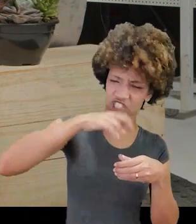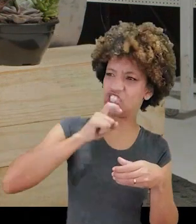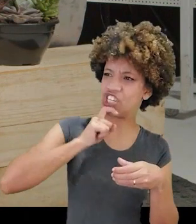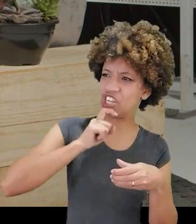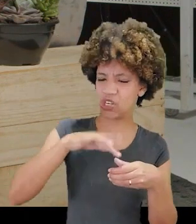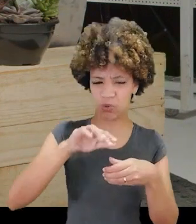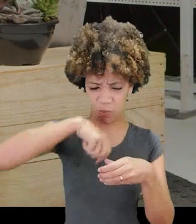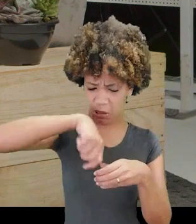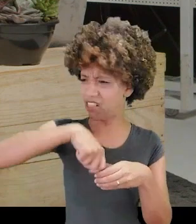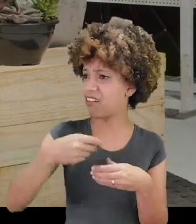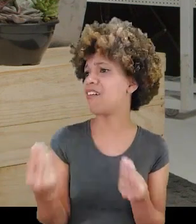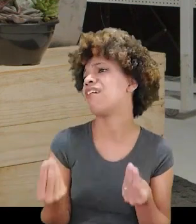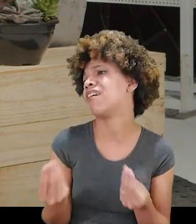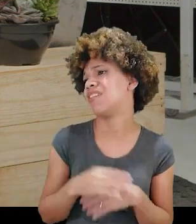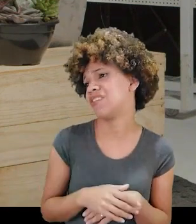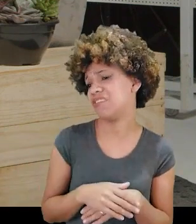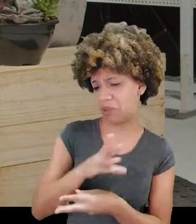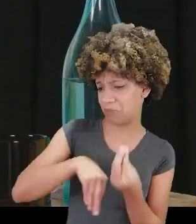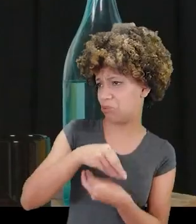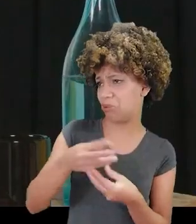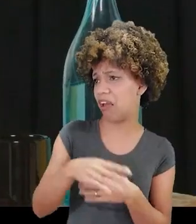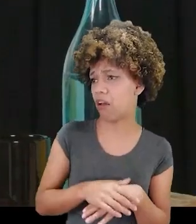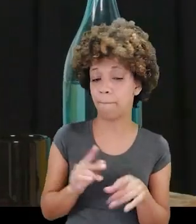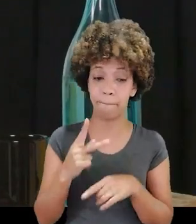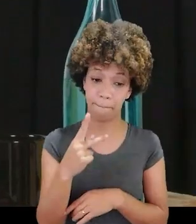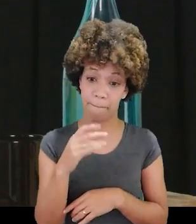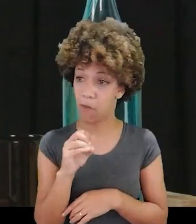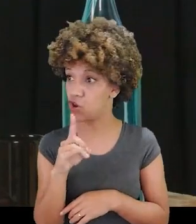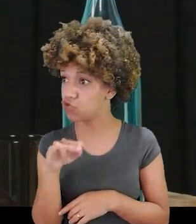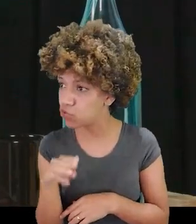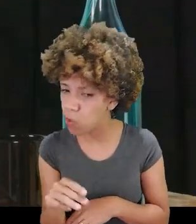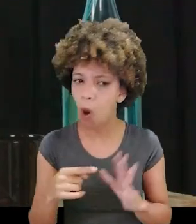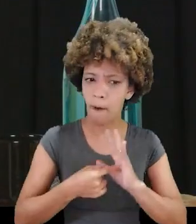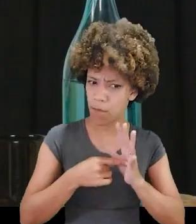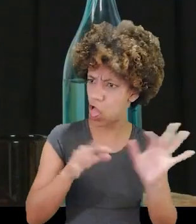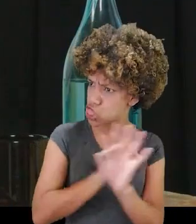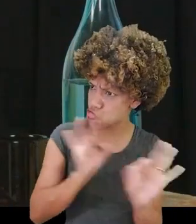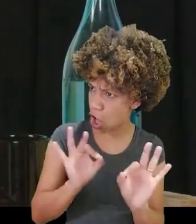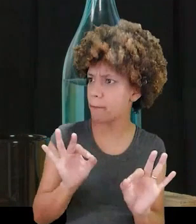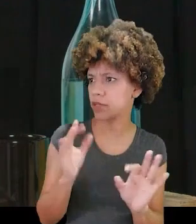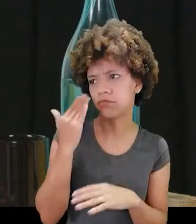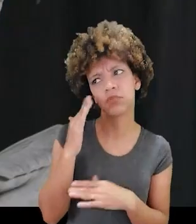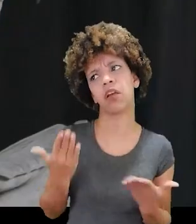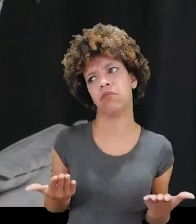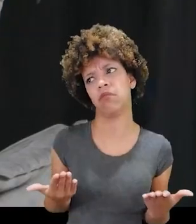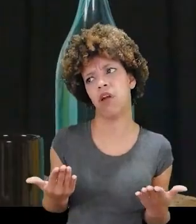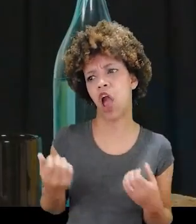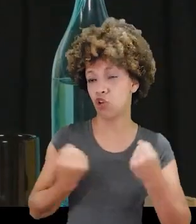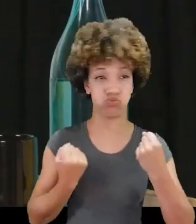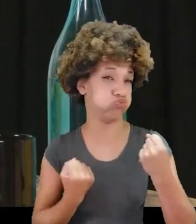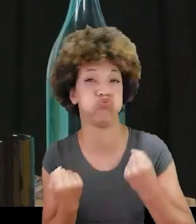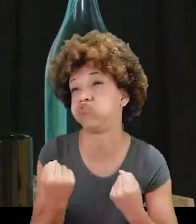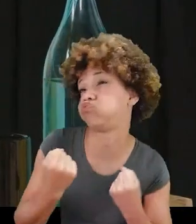gelo Será que isso aí acabou o sabor Então você tem uma garrafa com água não pode um coloca no motor top ele